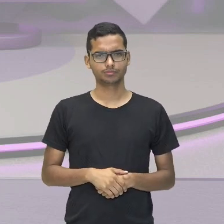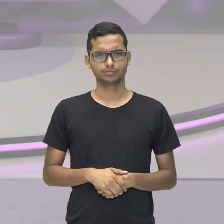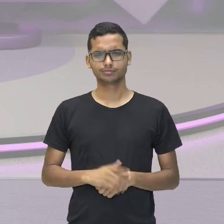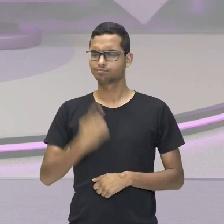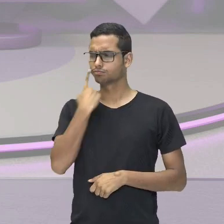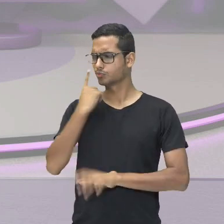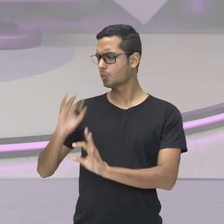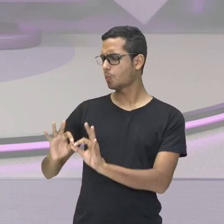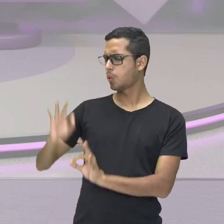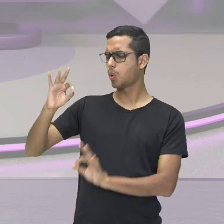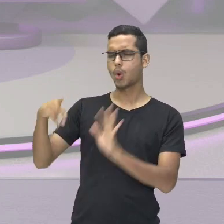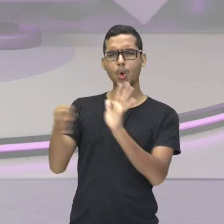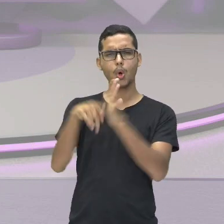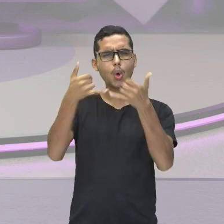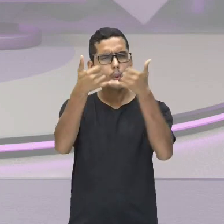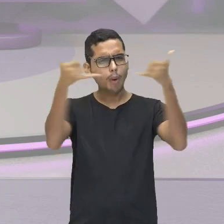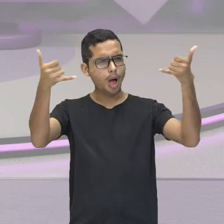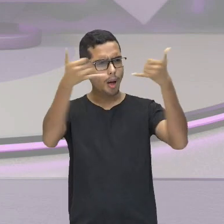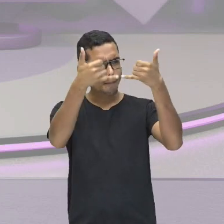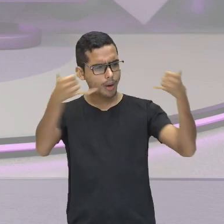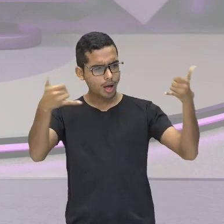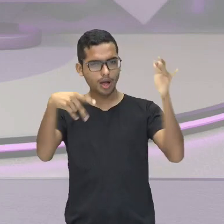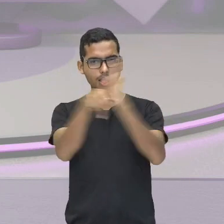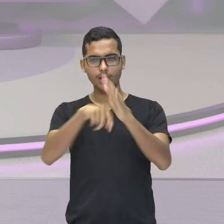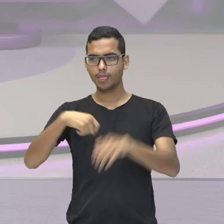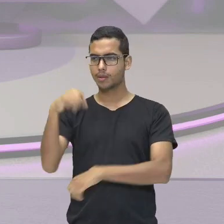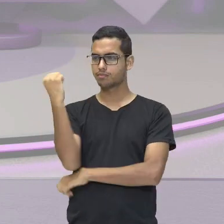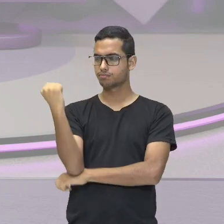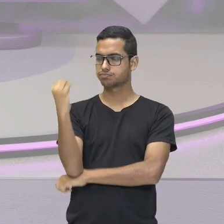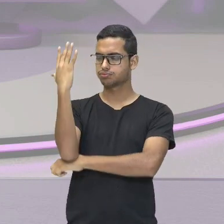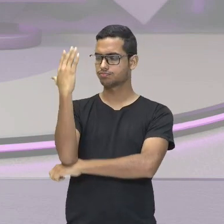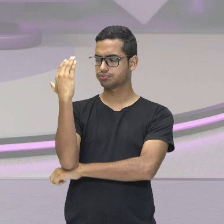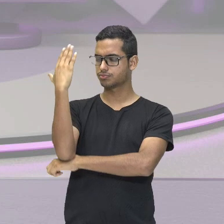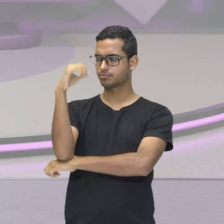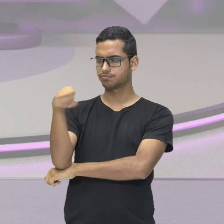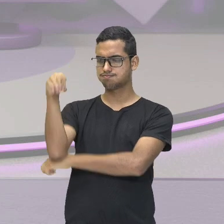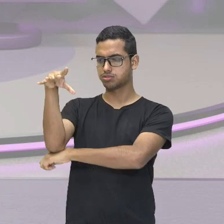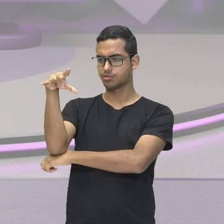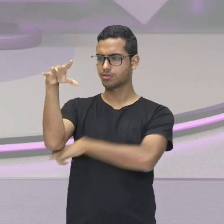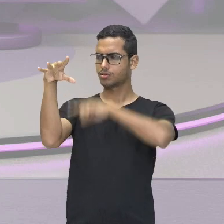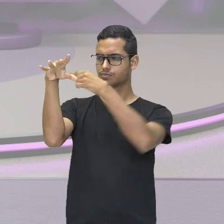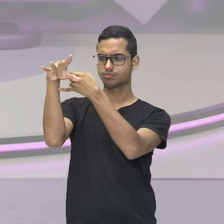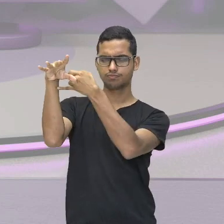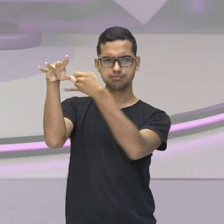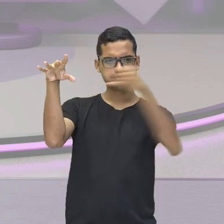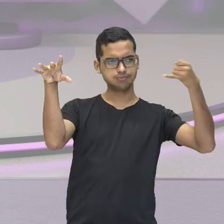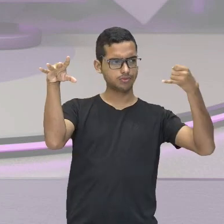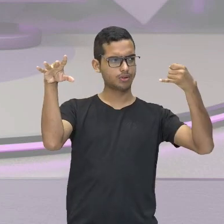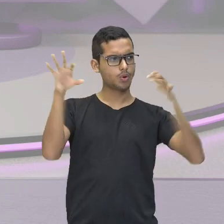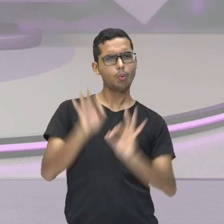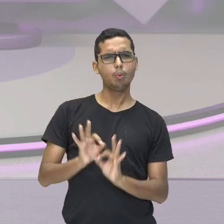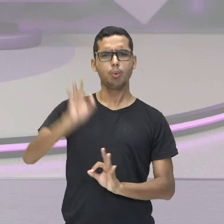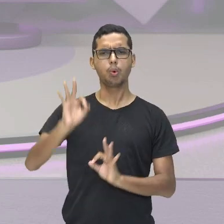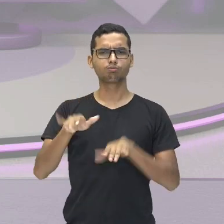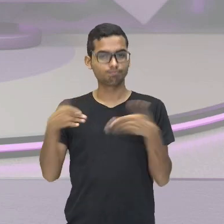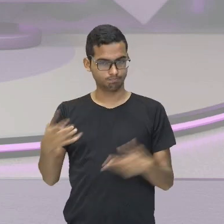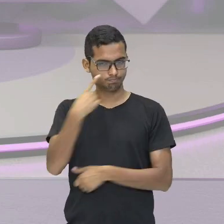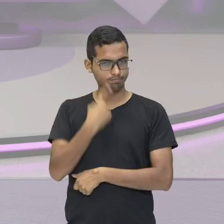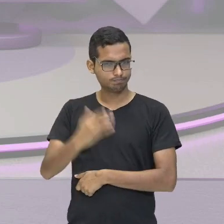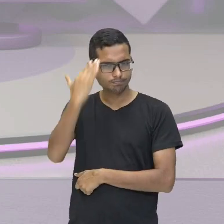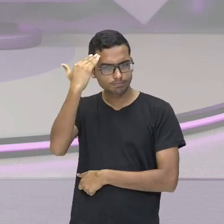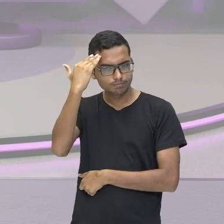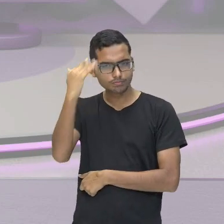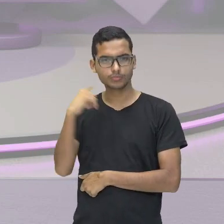estão presos ao poste? Ele não pode ter qualquer altura, né? Tem que ter uma altura suficiente, né? Para que as pessoas